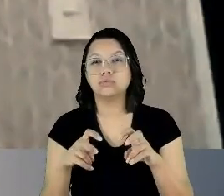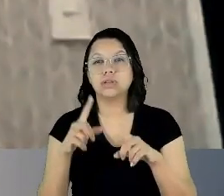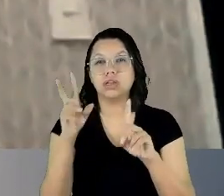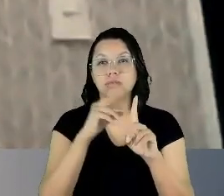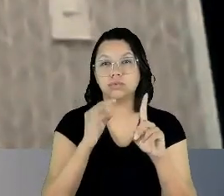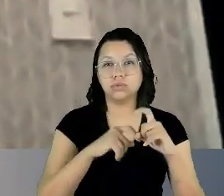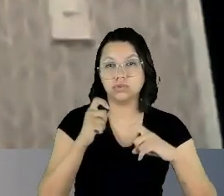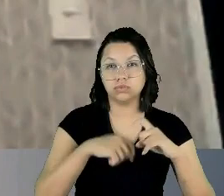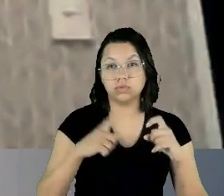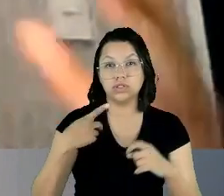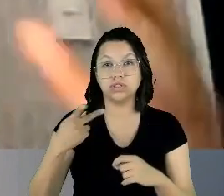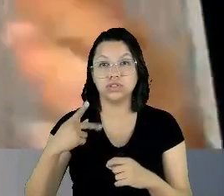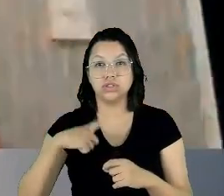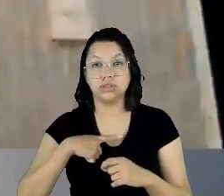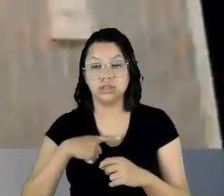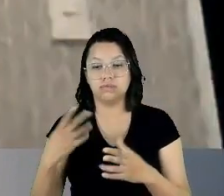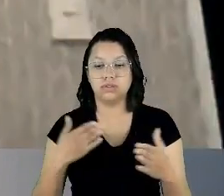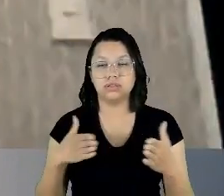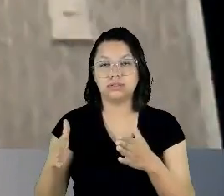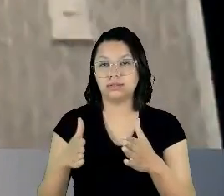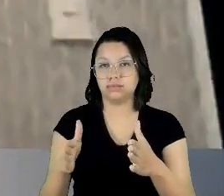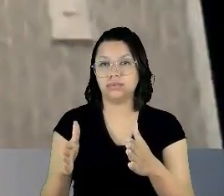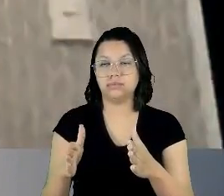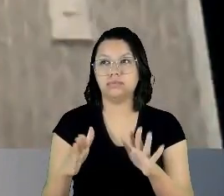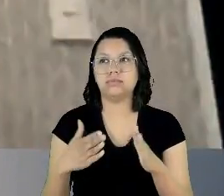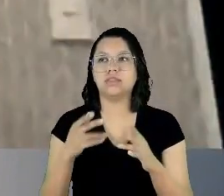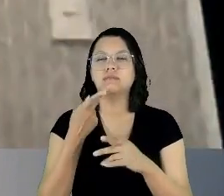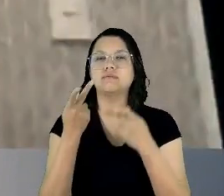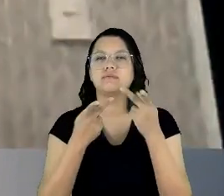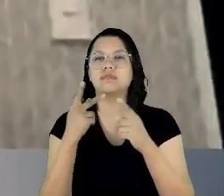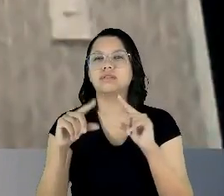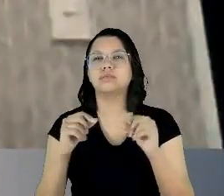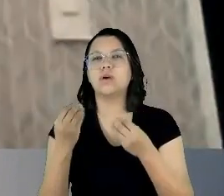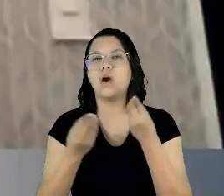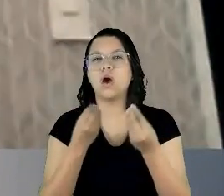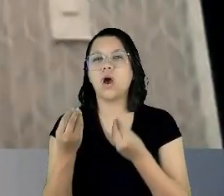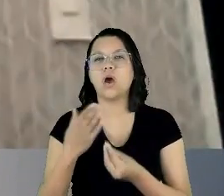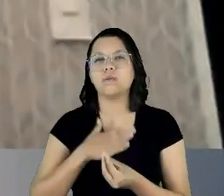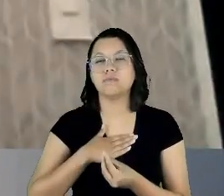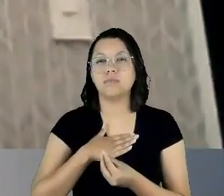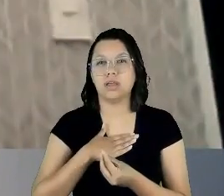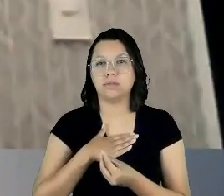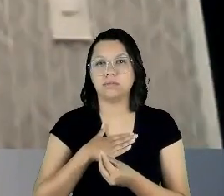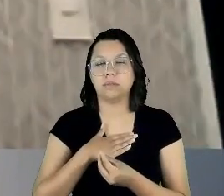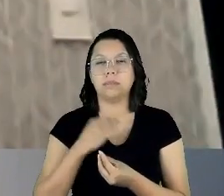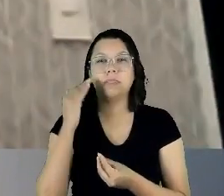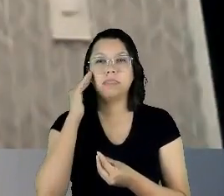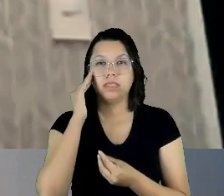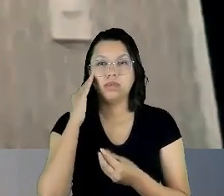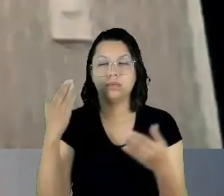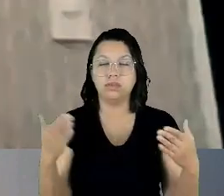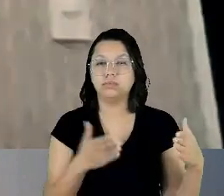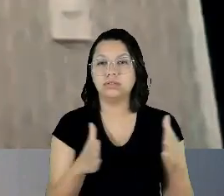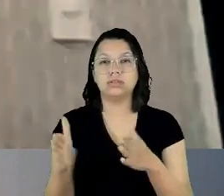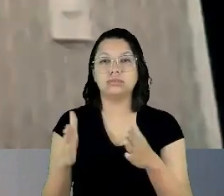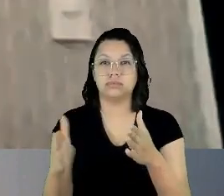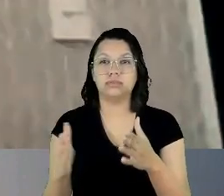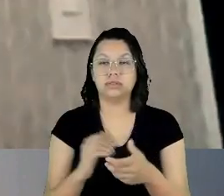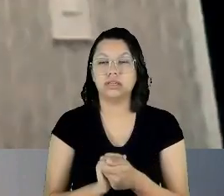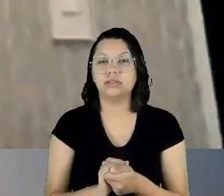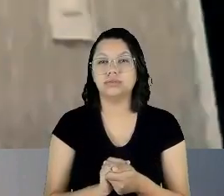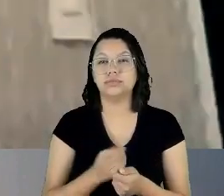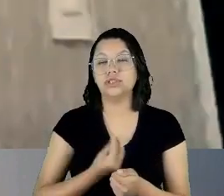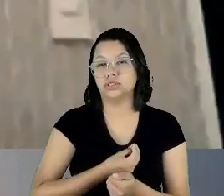sexual que a gente teve na nossa jornada. E aí eu vou contar um pouco como foi a minha perspectiva inicialmente, né, desse processo que a gente